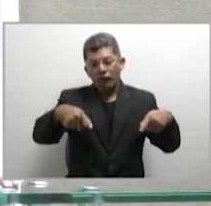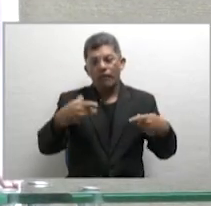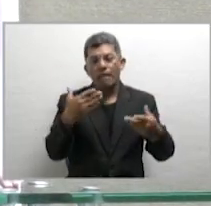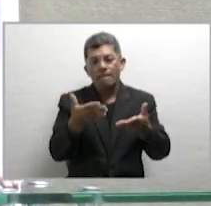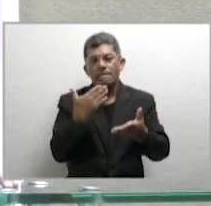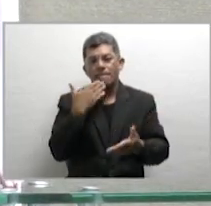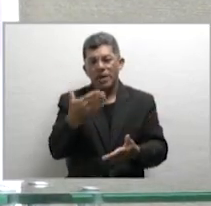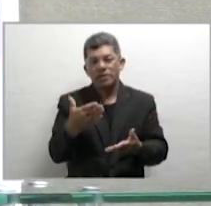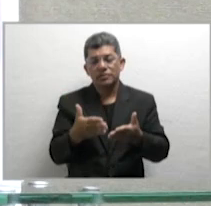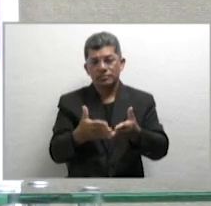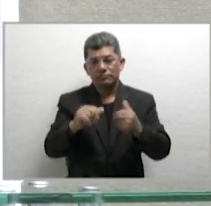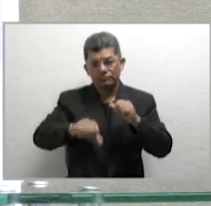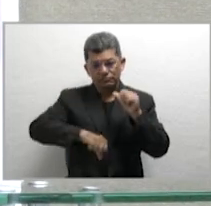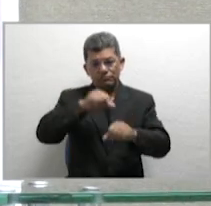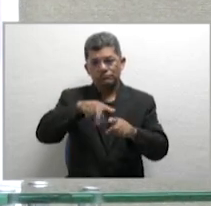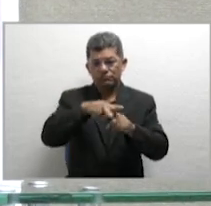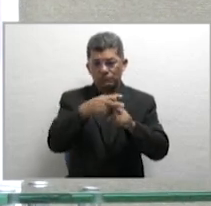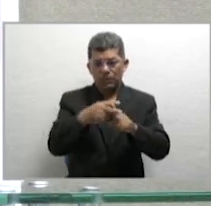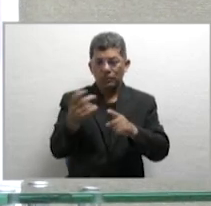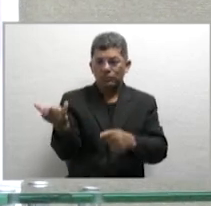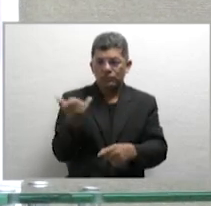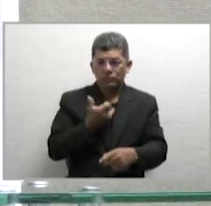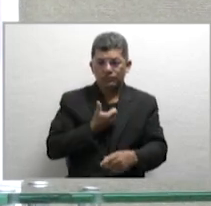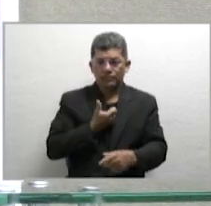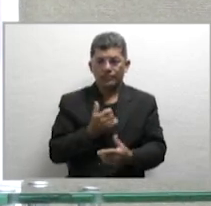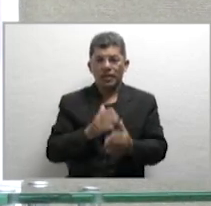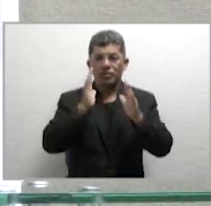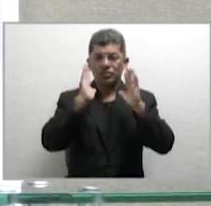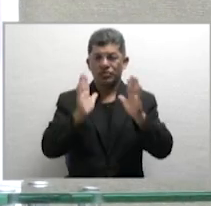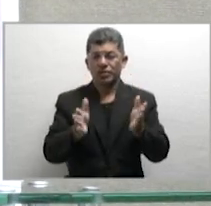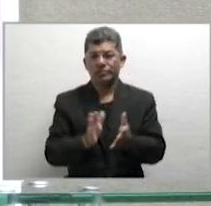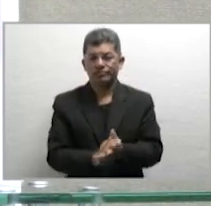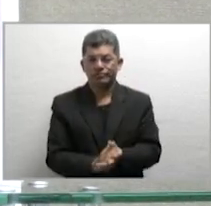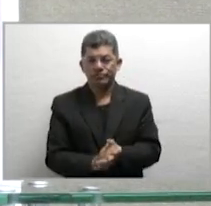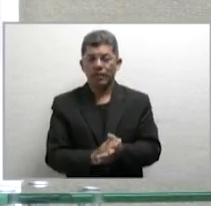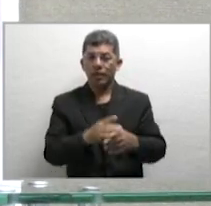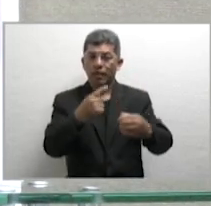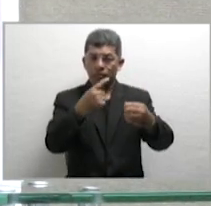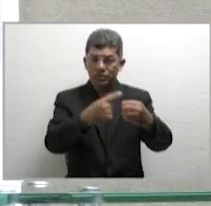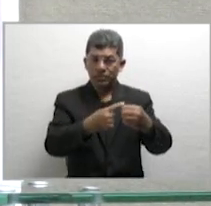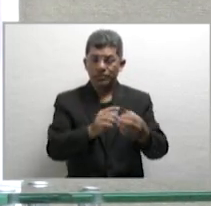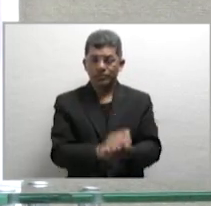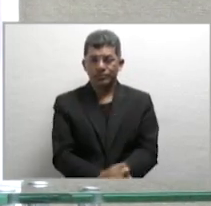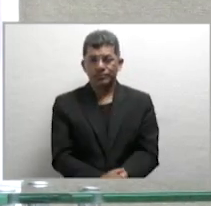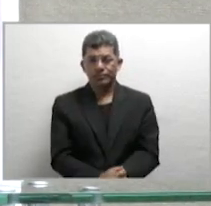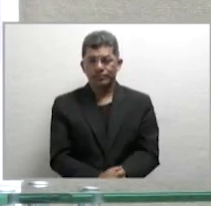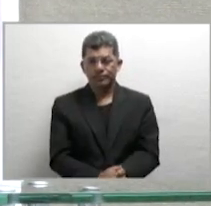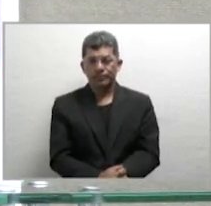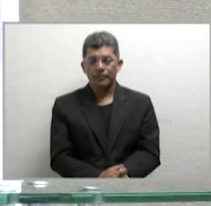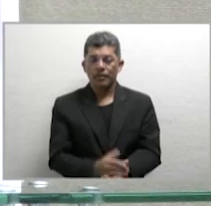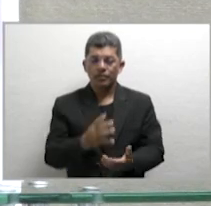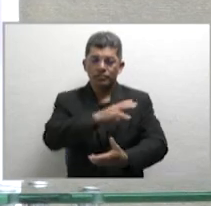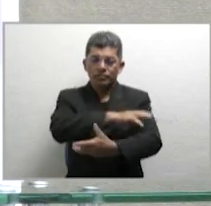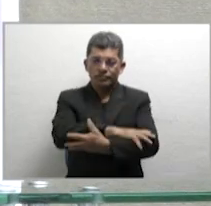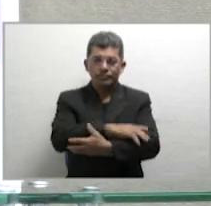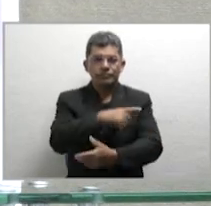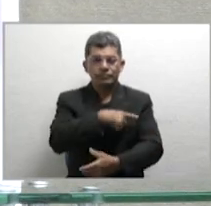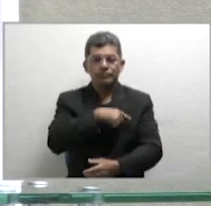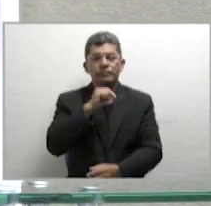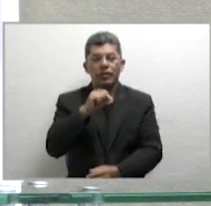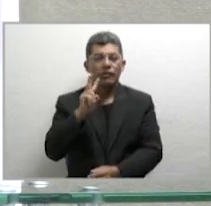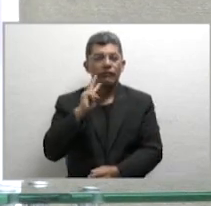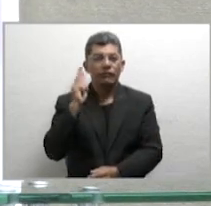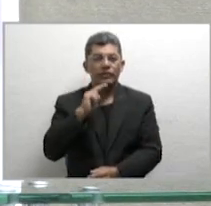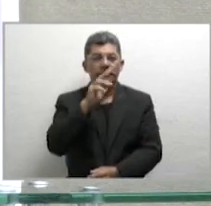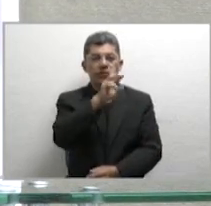Isso é um pedido que me foi enviado daquele município através do grande parceiro que nós temos lá, que é o vereador